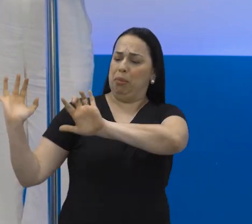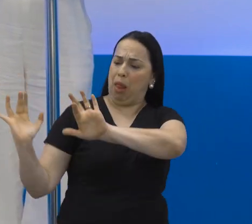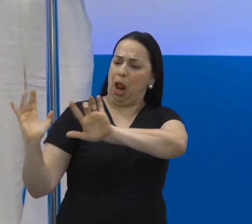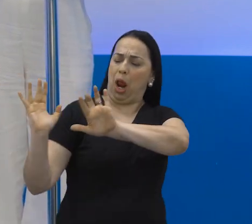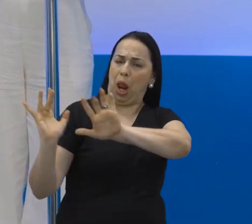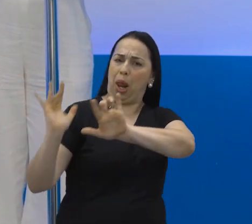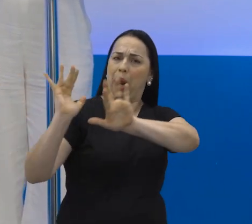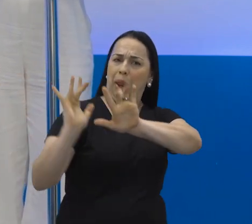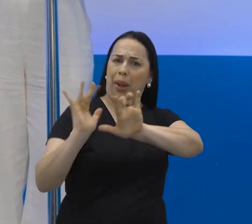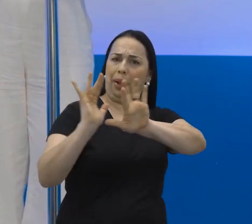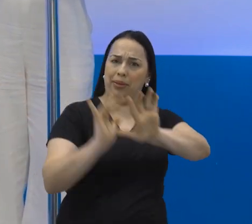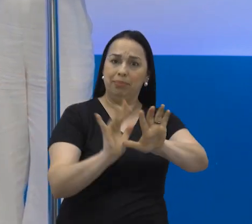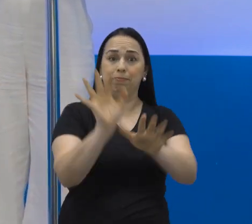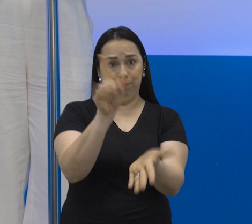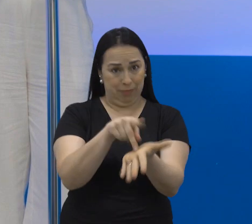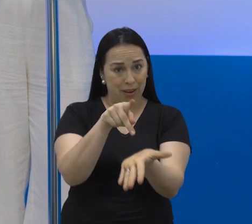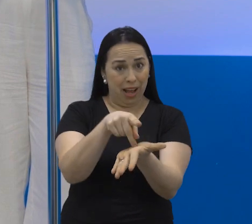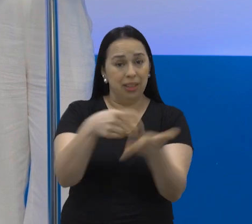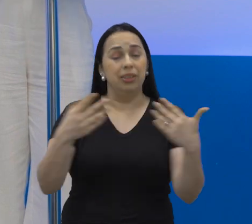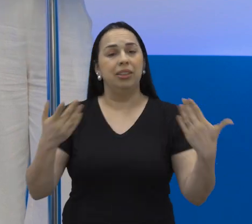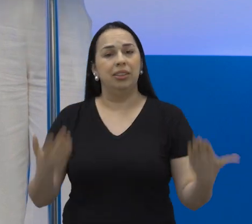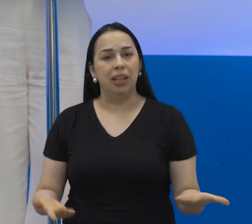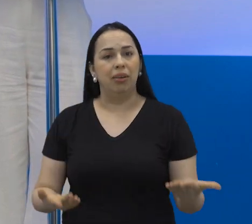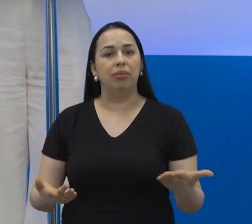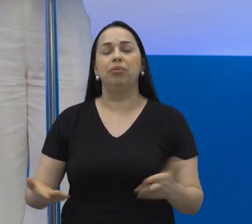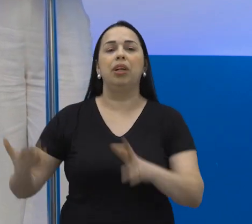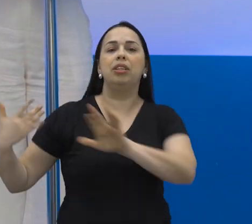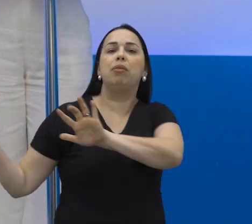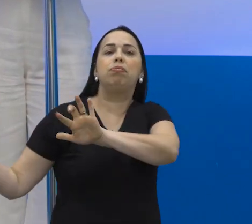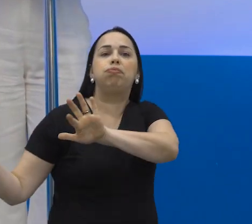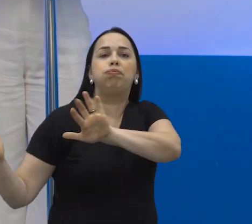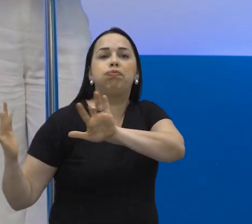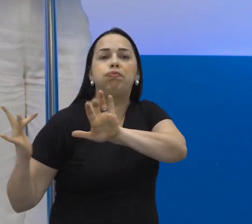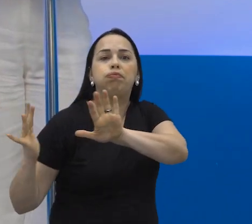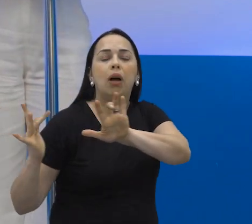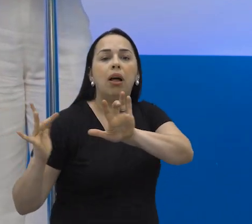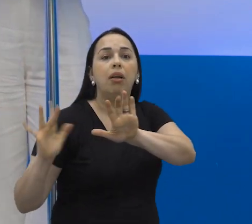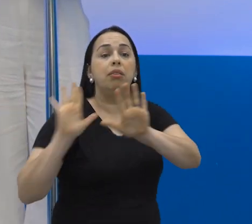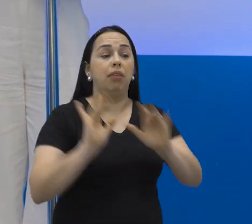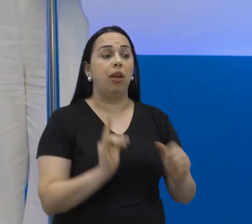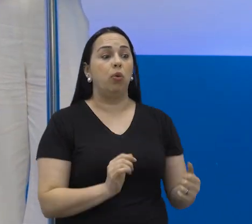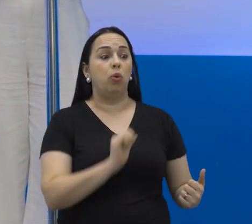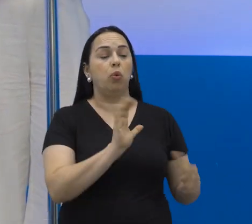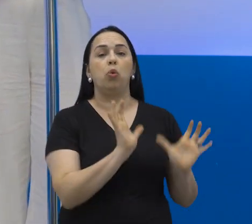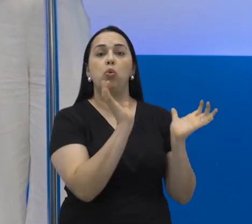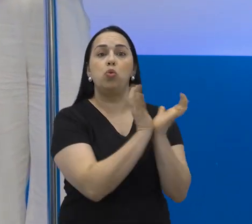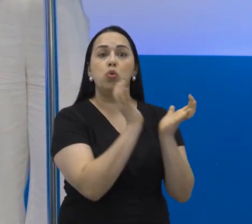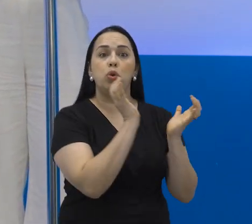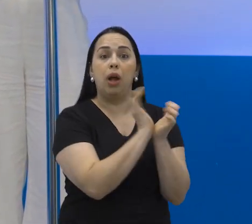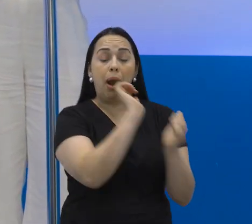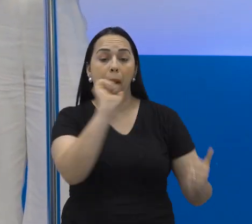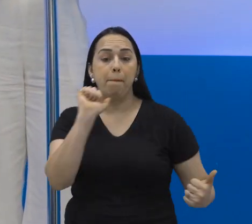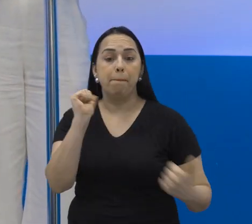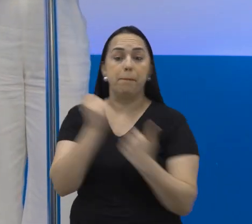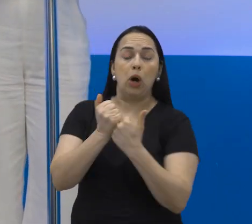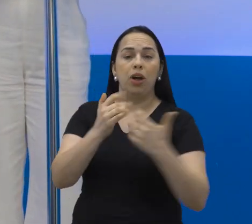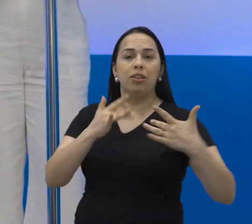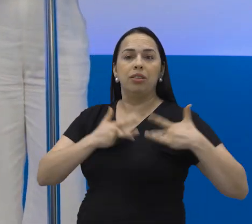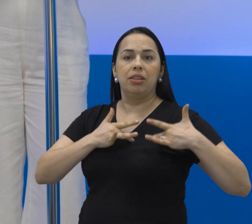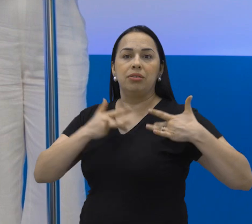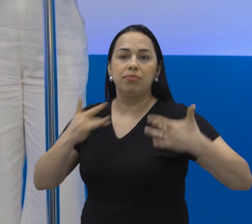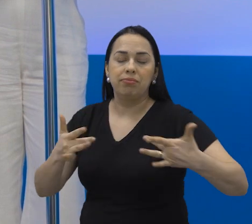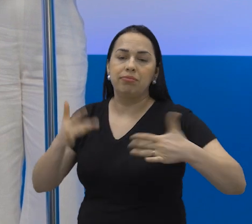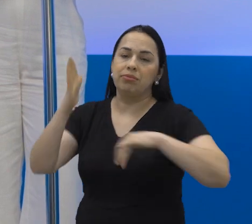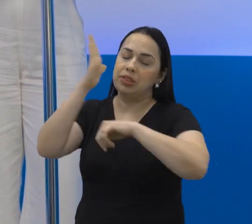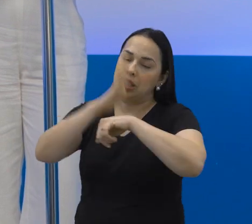nossa região a gente vê bastante, né? E essas romarias contam com o apoio de quem encontra na